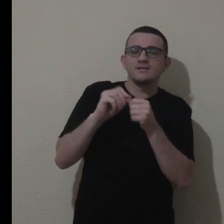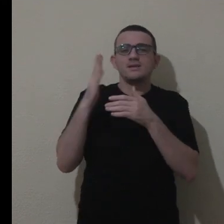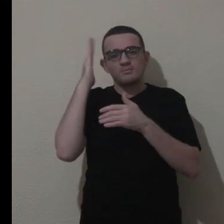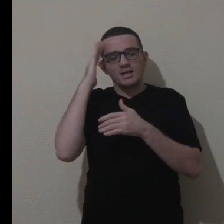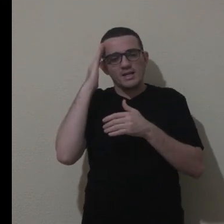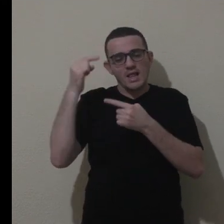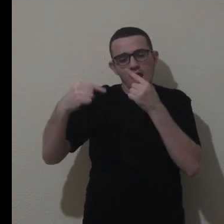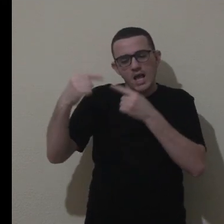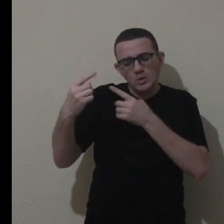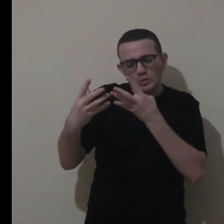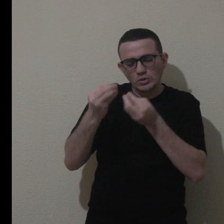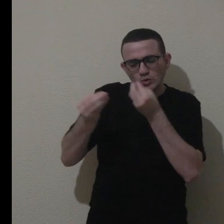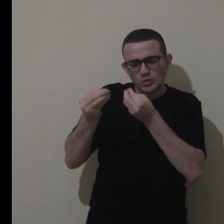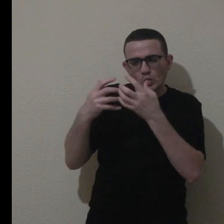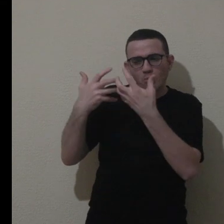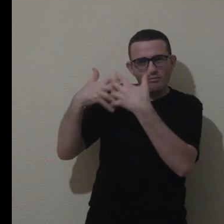essas funções eram muito